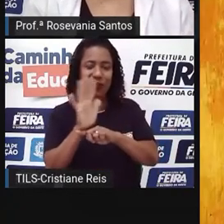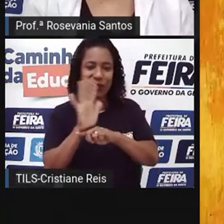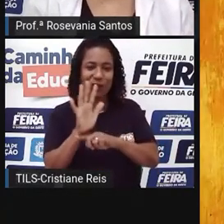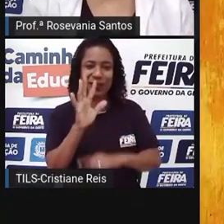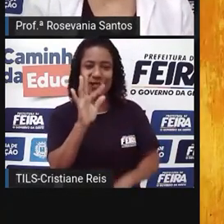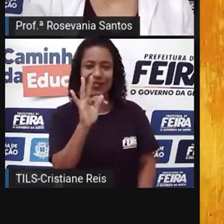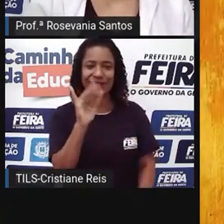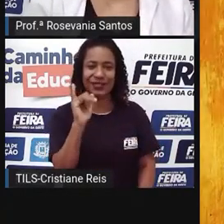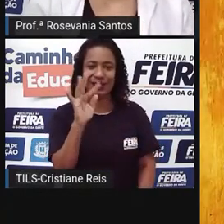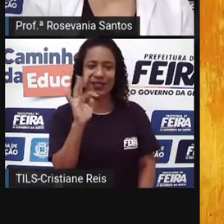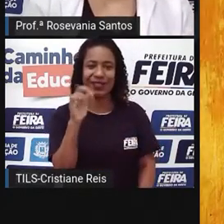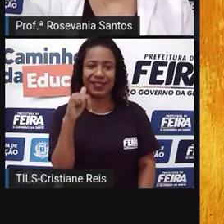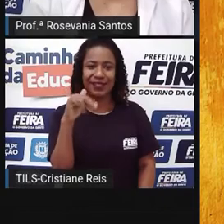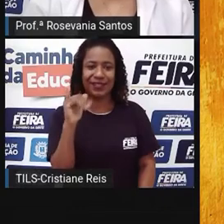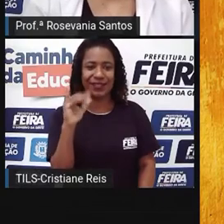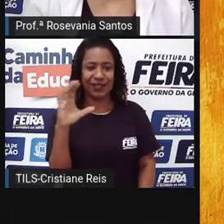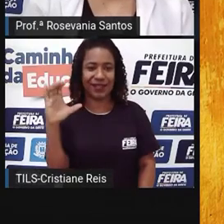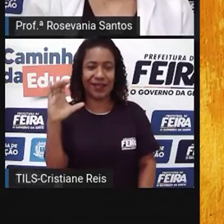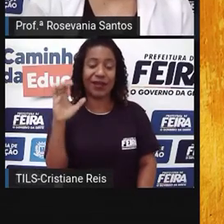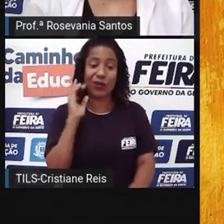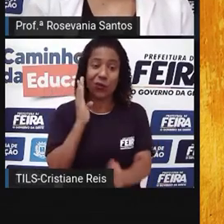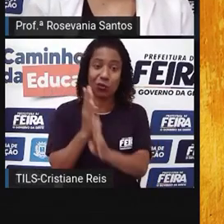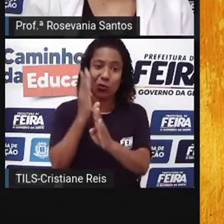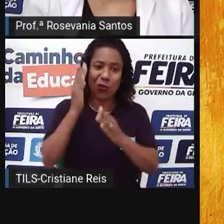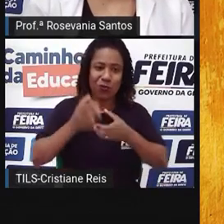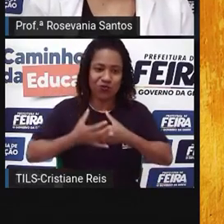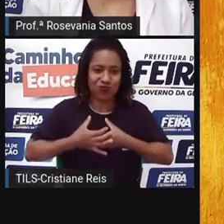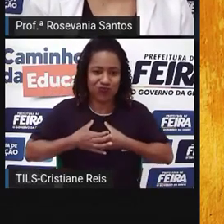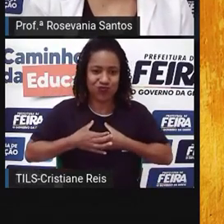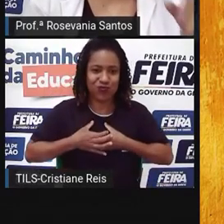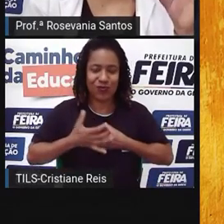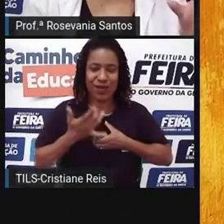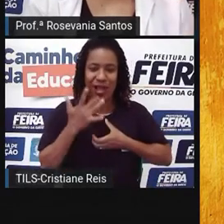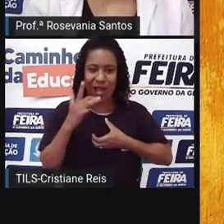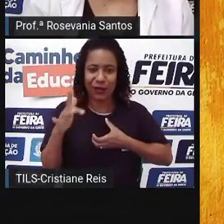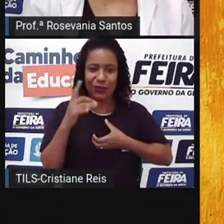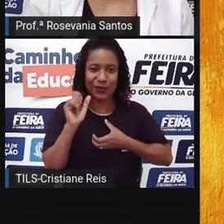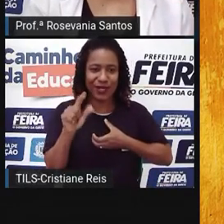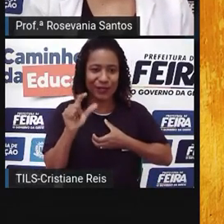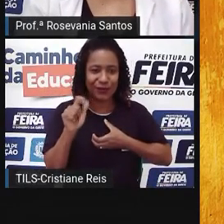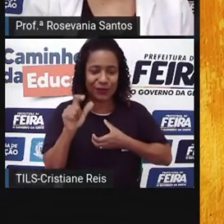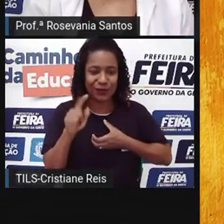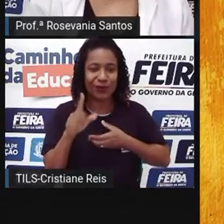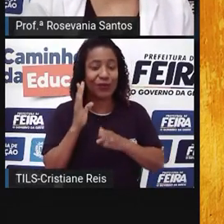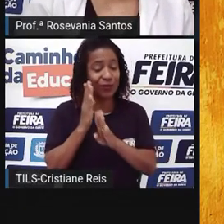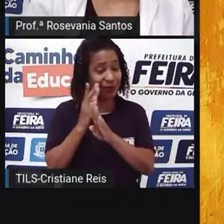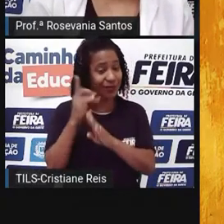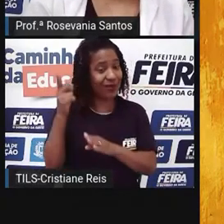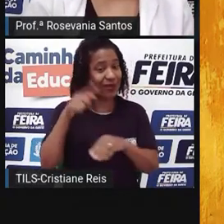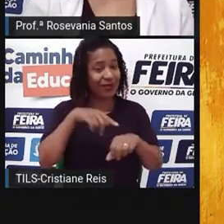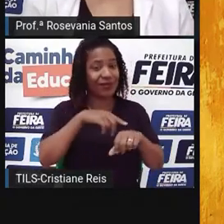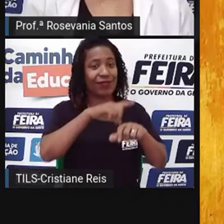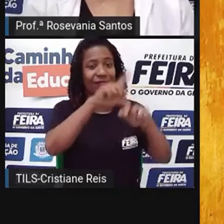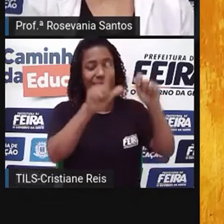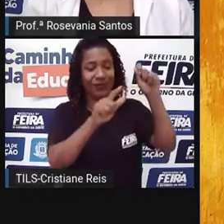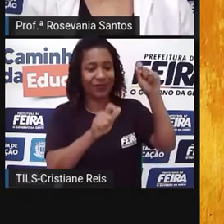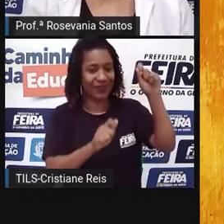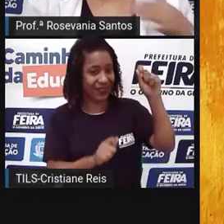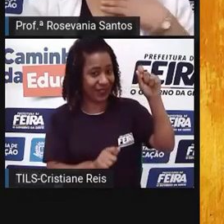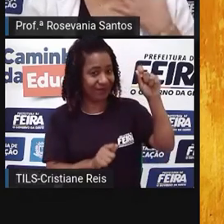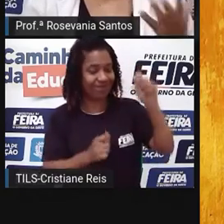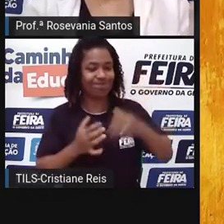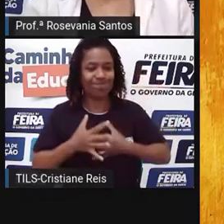no filme fala que foi achado, né, na região, né, da África do Sul, aquele diamante lindérrimo lá que o Holmes, né,